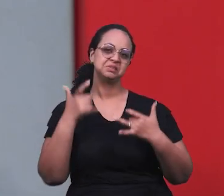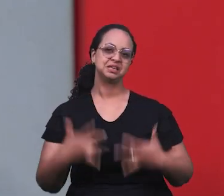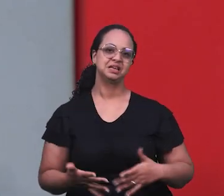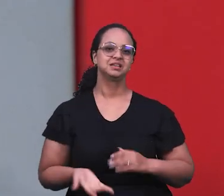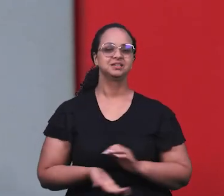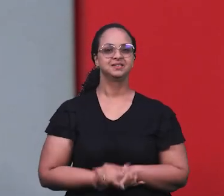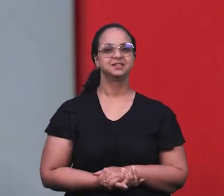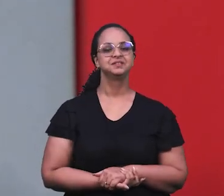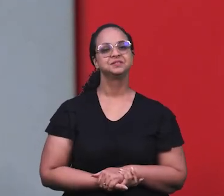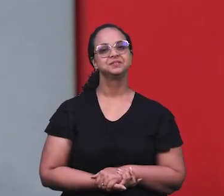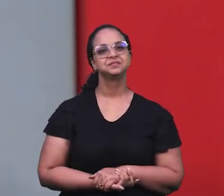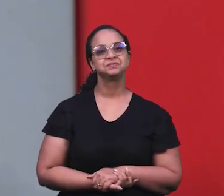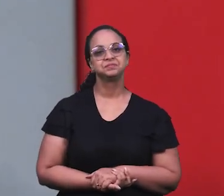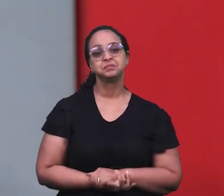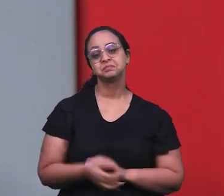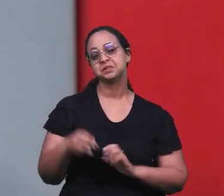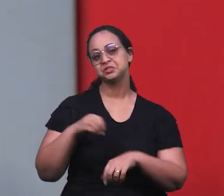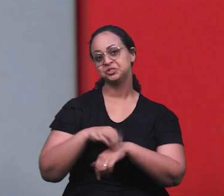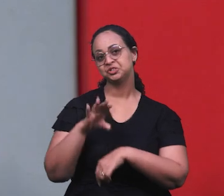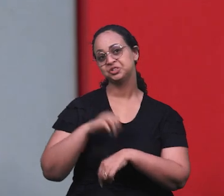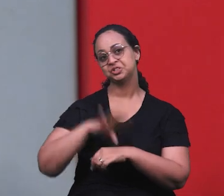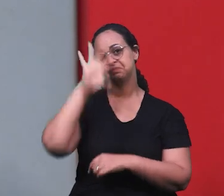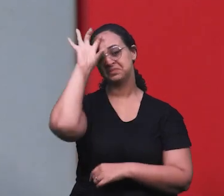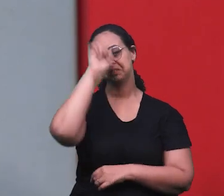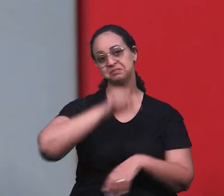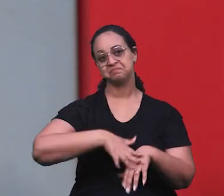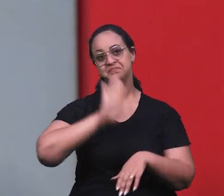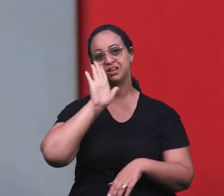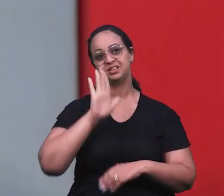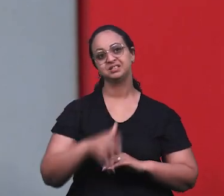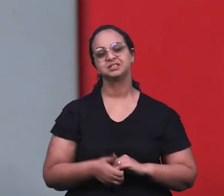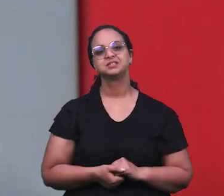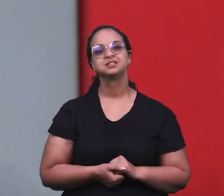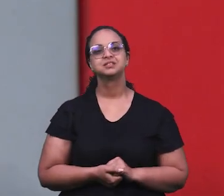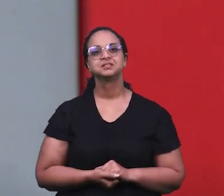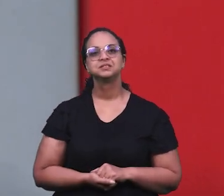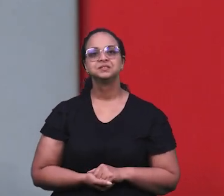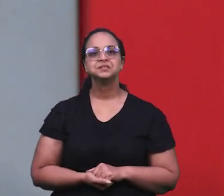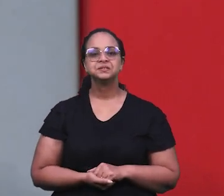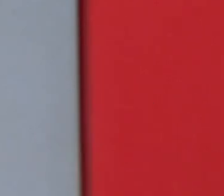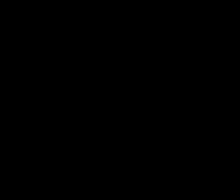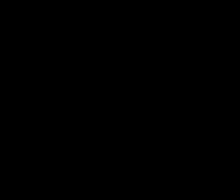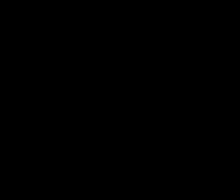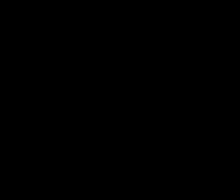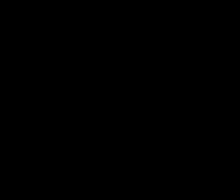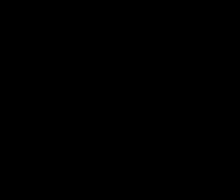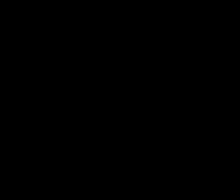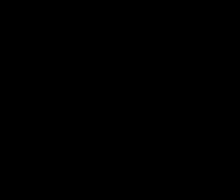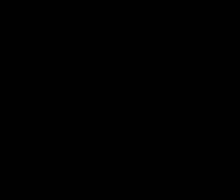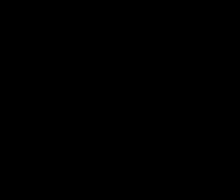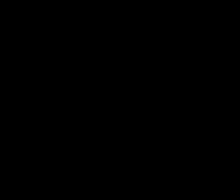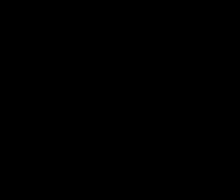trazer algumas dicas para que os irmãos possam aprender um pouco mais. Vamos para o nosso Além das Palavras.